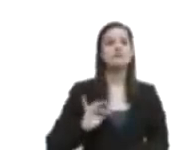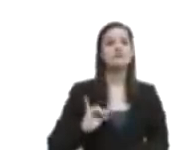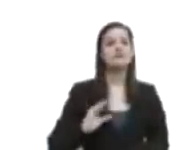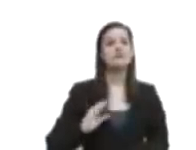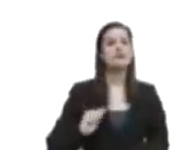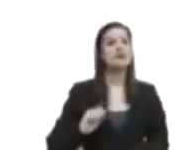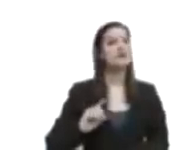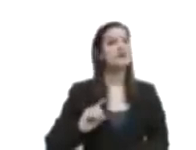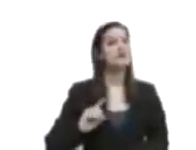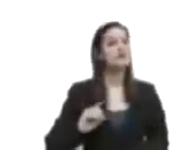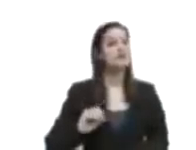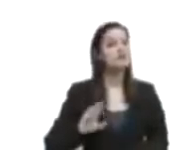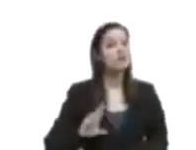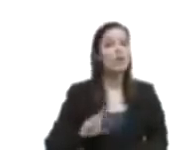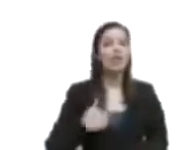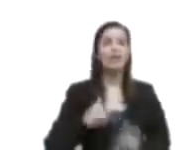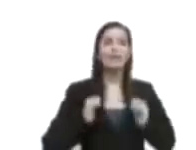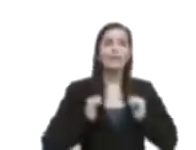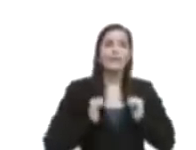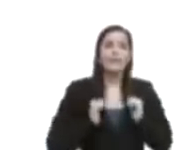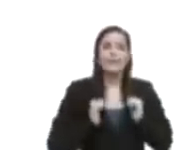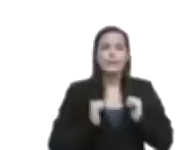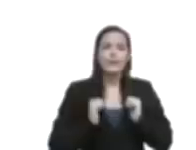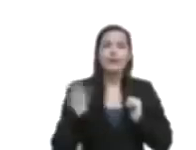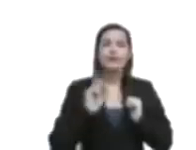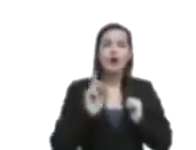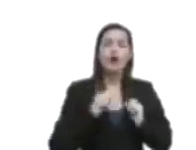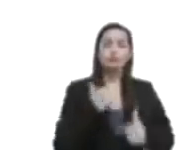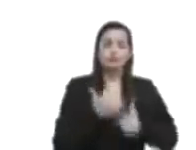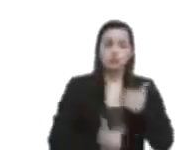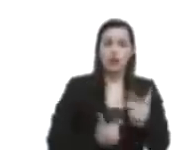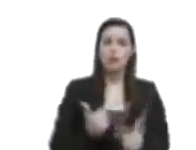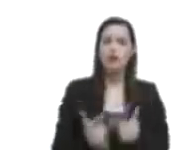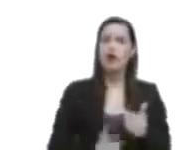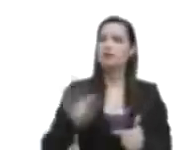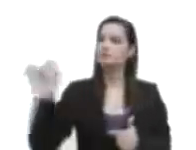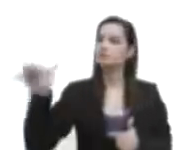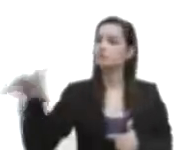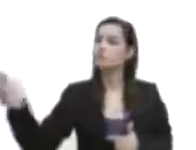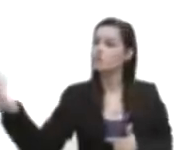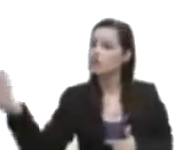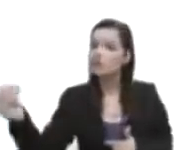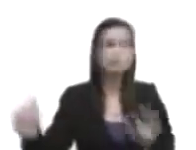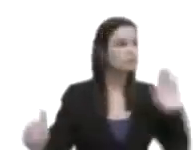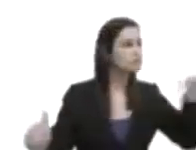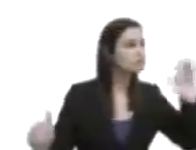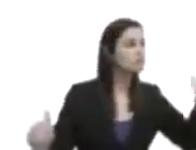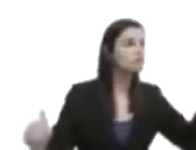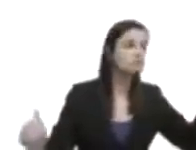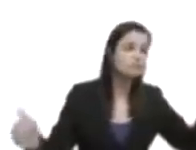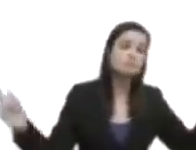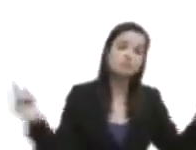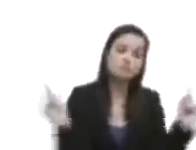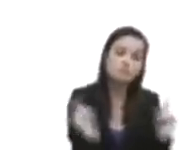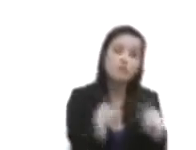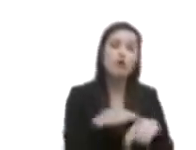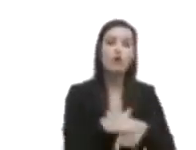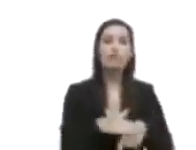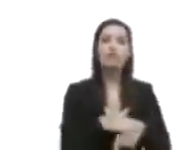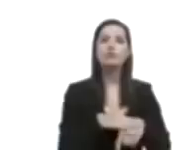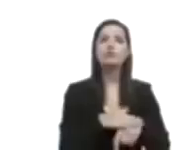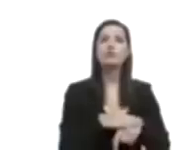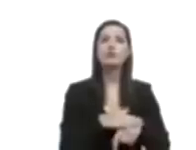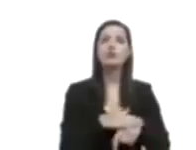mas ativo. O cristão genuíno é um pacificador em todas as áreas da sociedade, do leito conjugal com a esposa, até